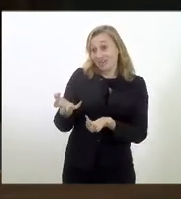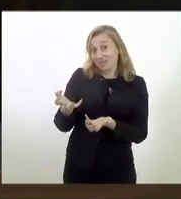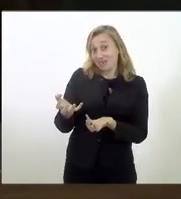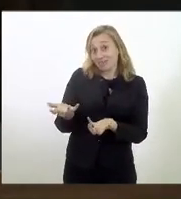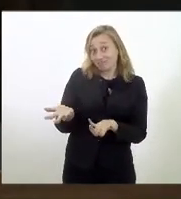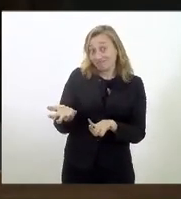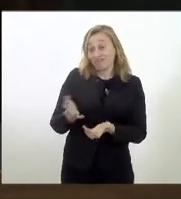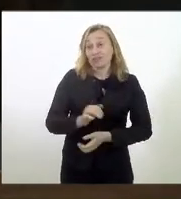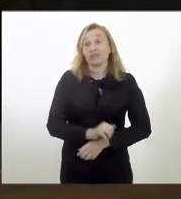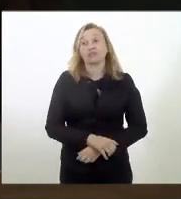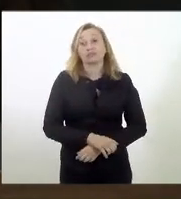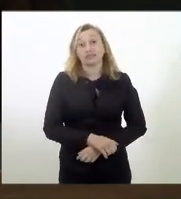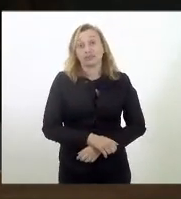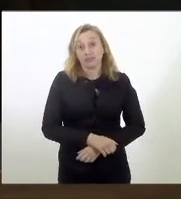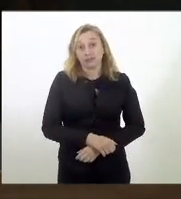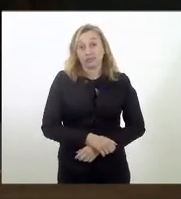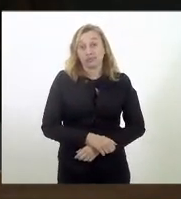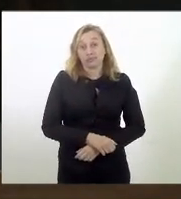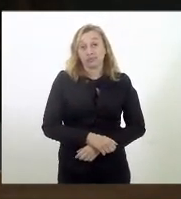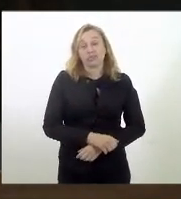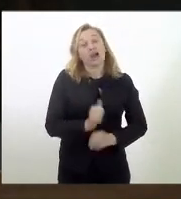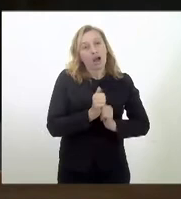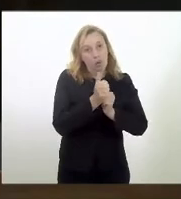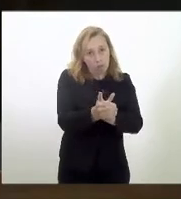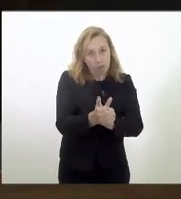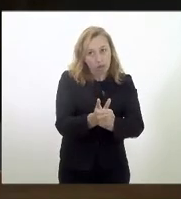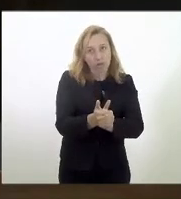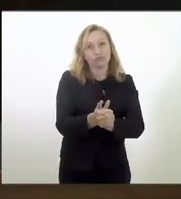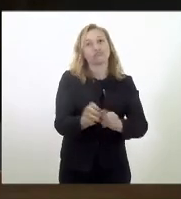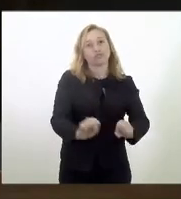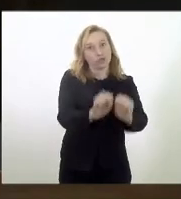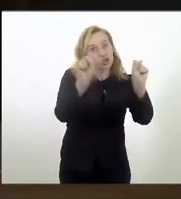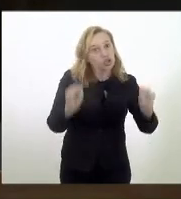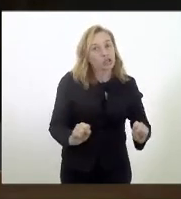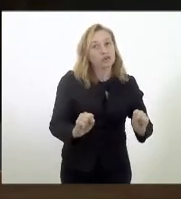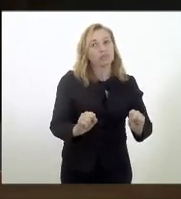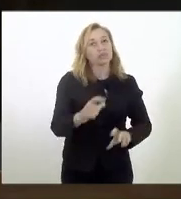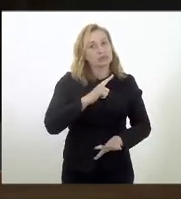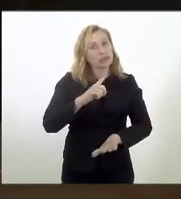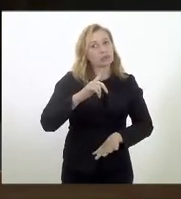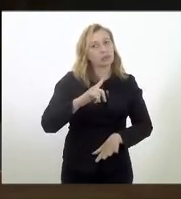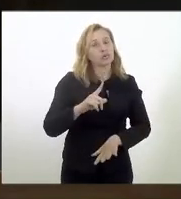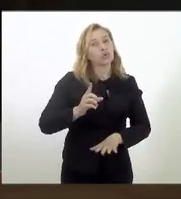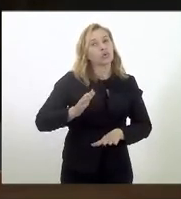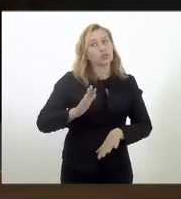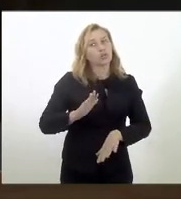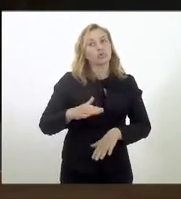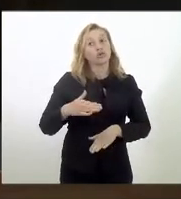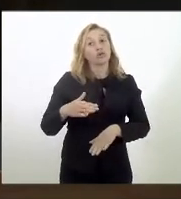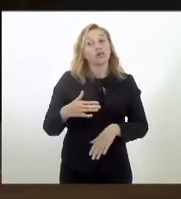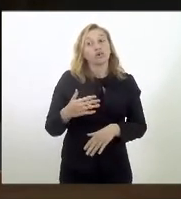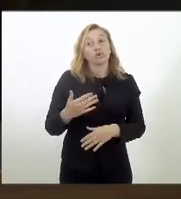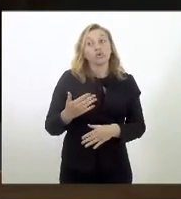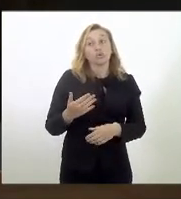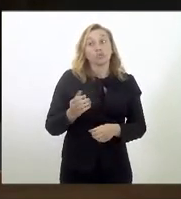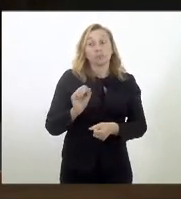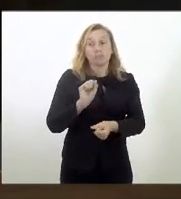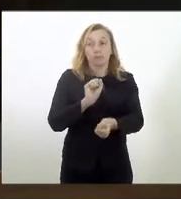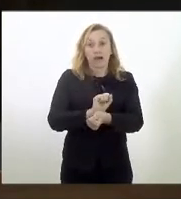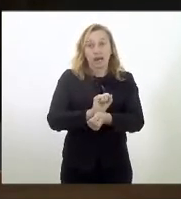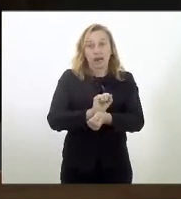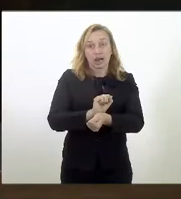eles, que acompanham o regime, é que tenhamos aí um longo tempo sem aumento